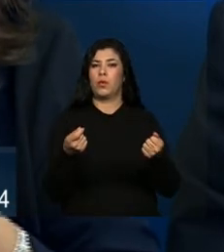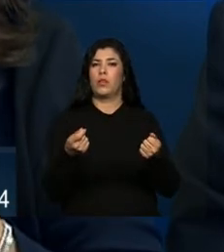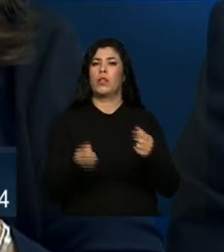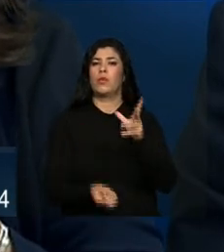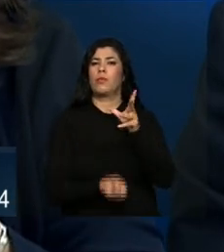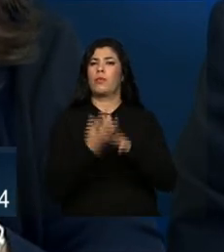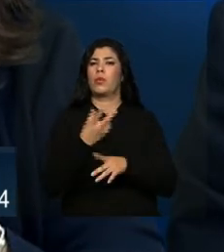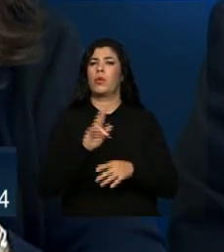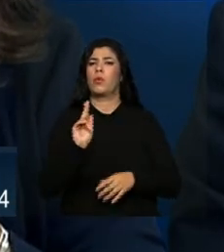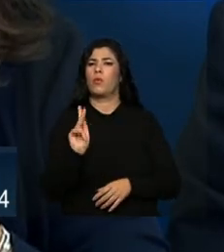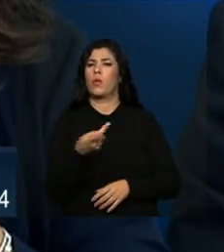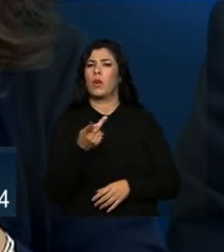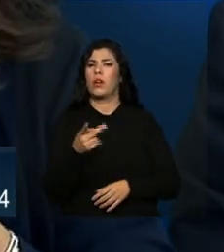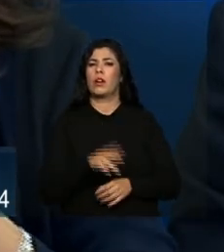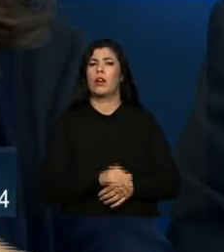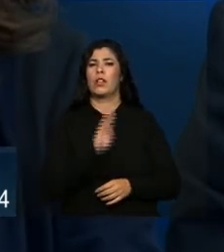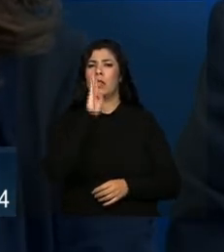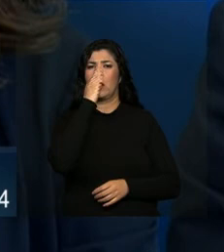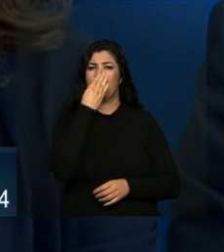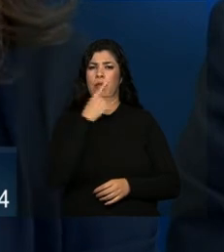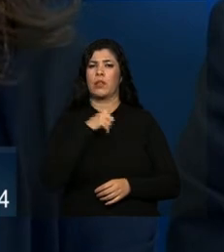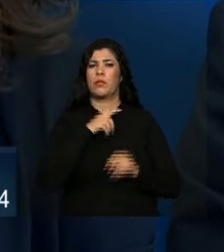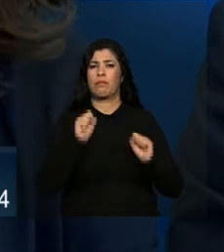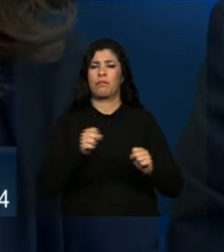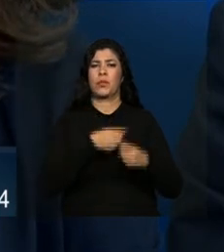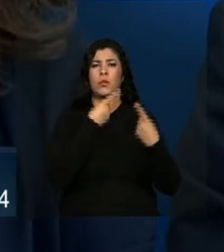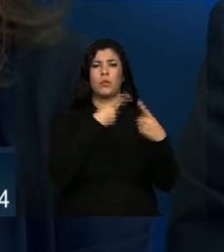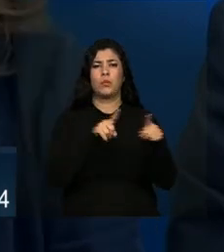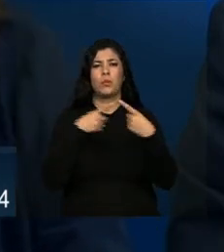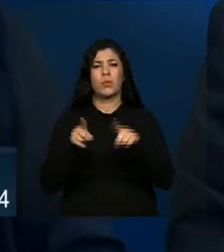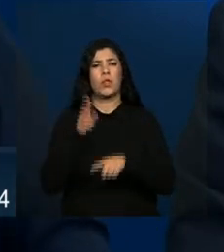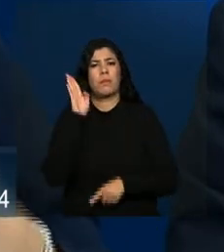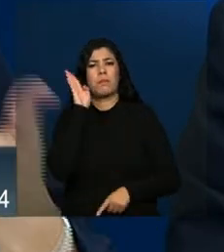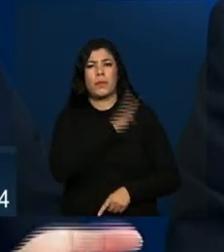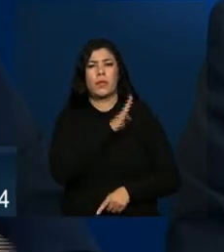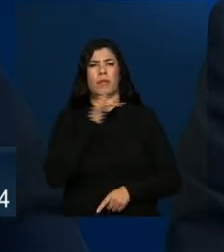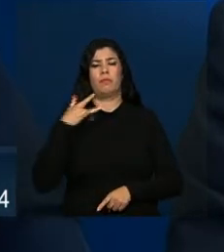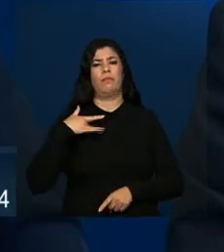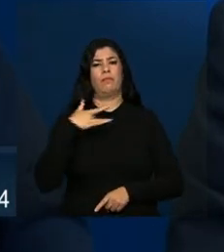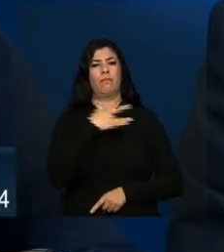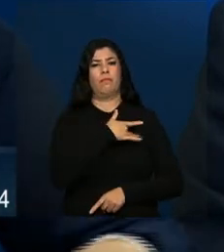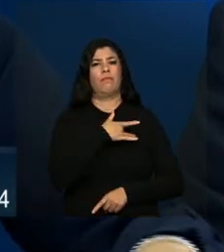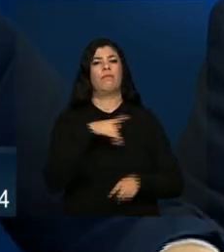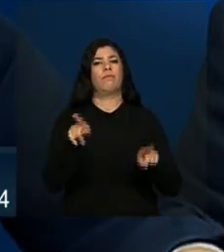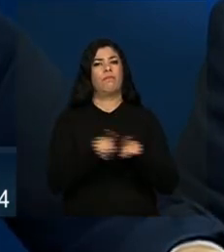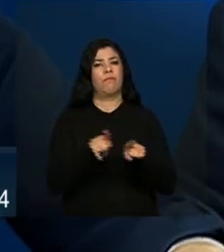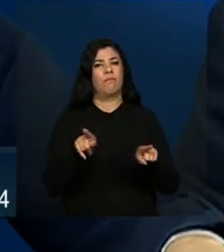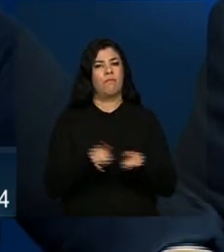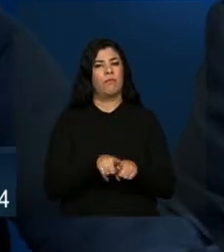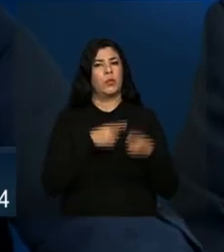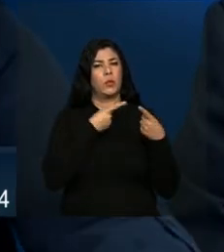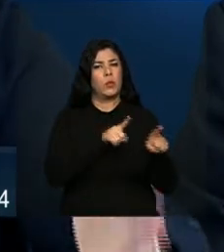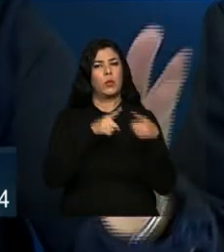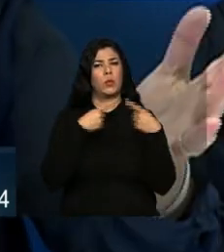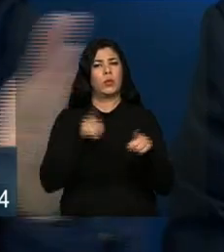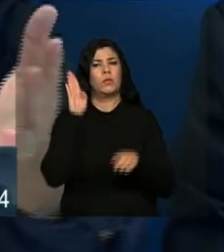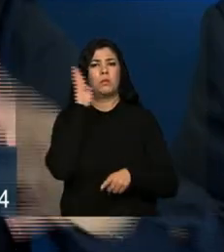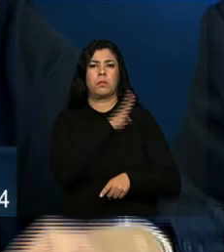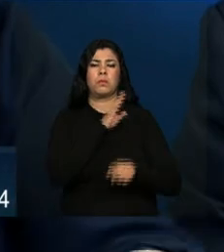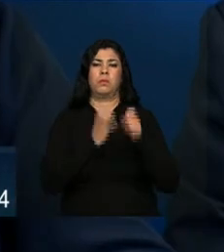estão falando de produtos que podem causar lesão e a saúde e à segurança dos consumidores